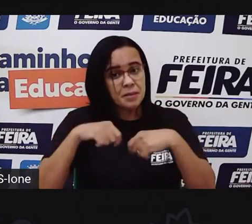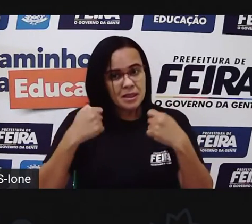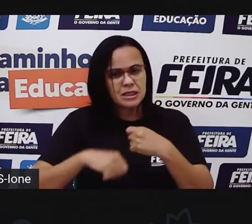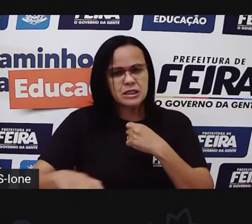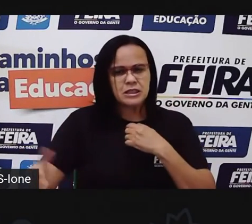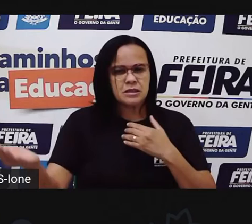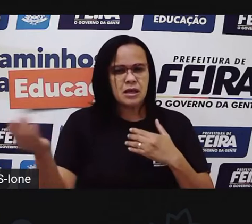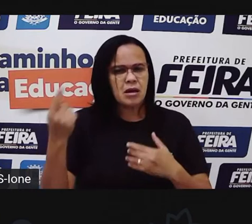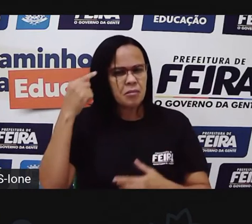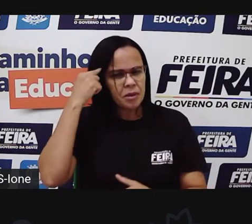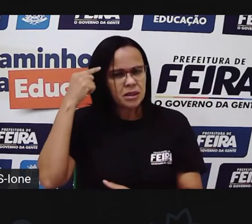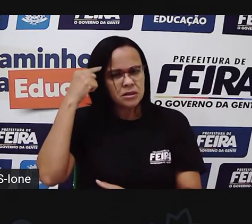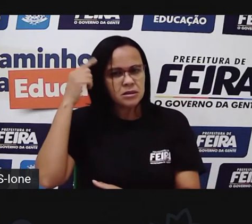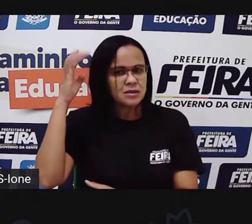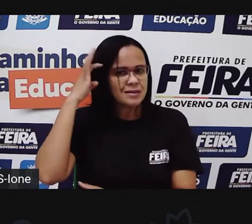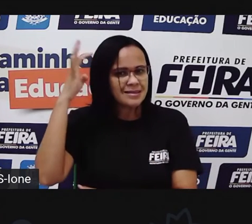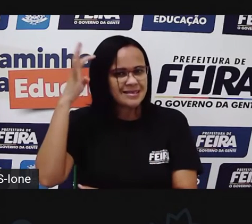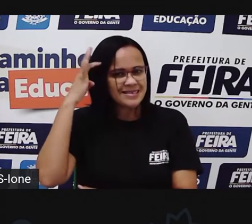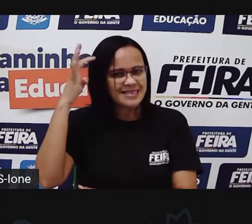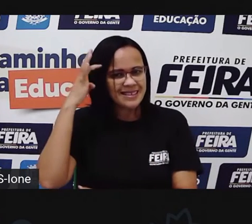Deixa eu voltar lá para o slide, tá bom?